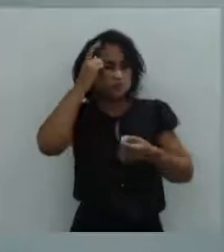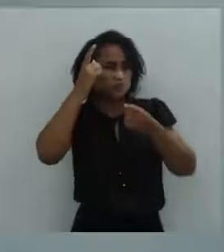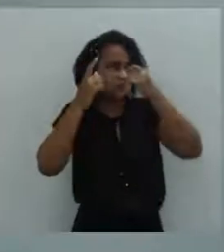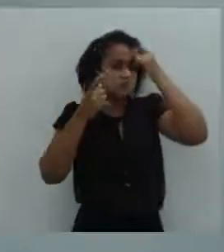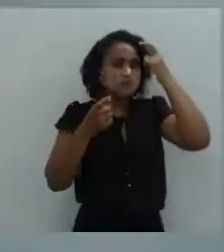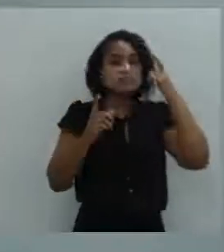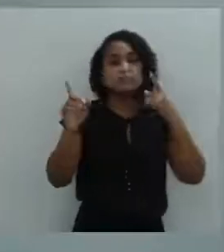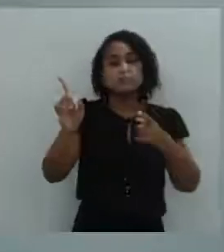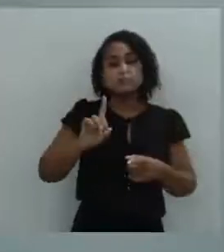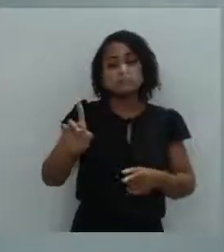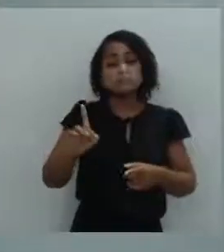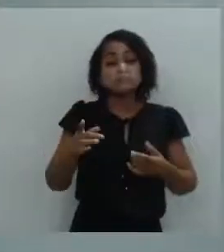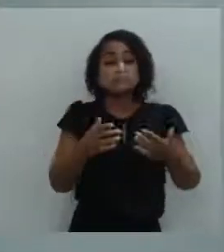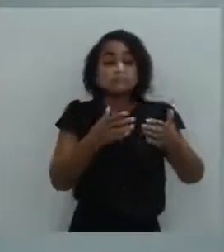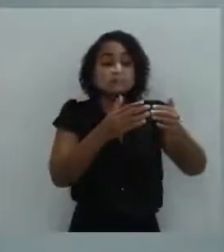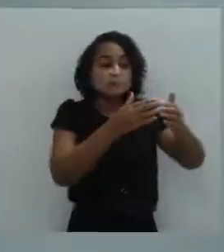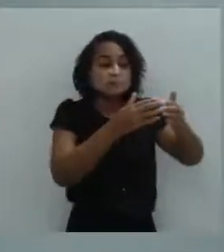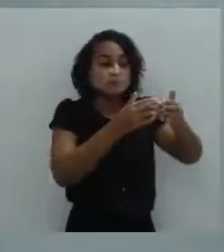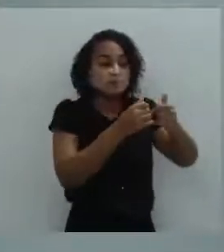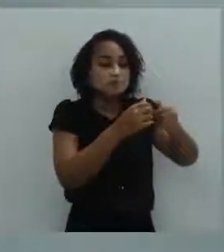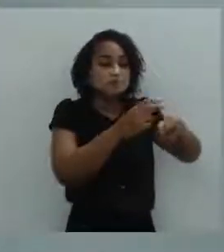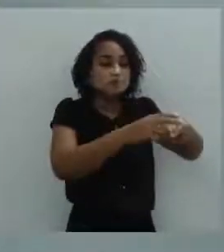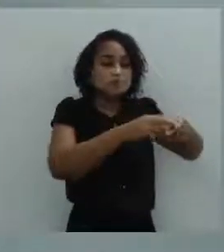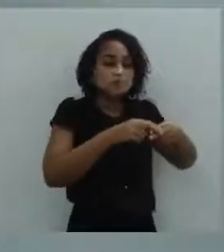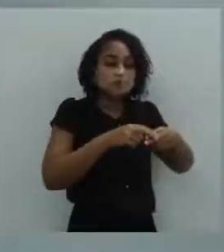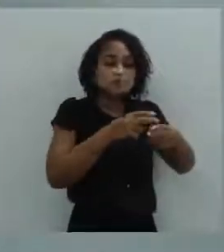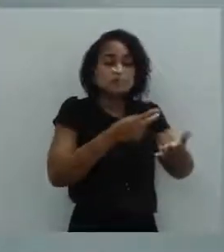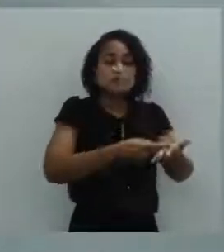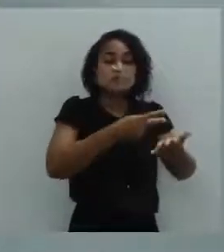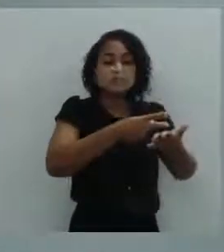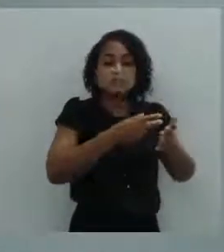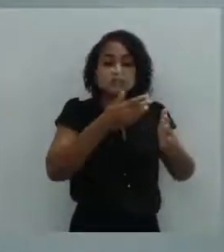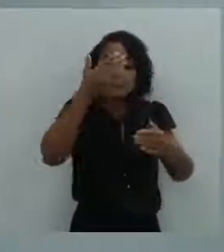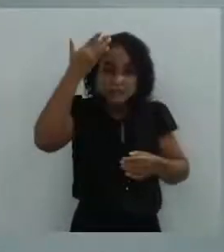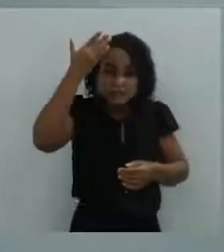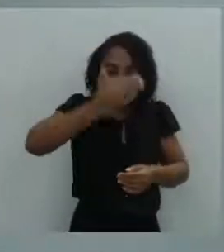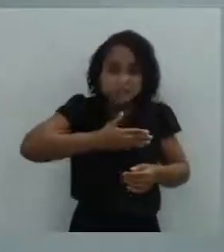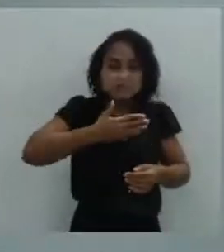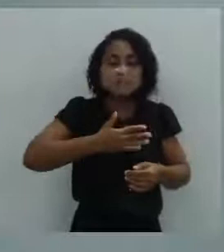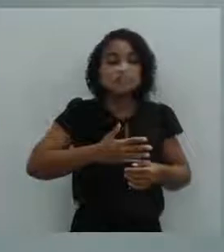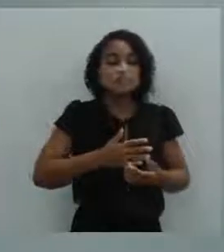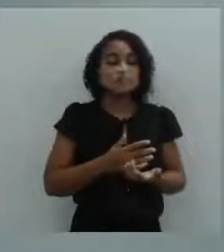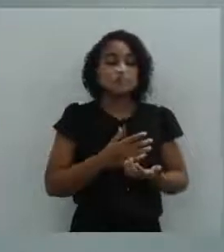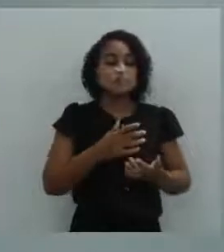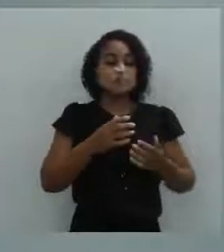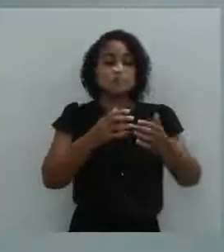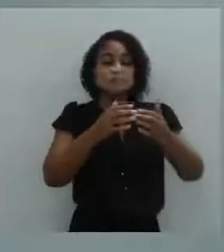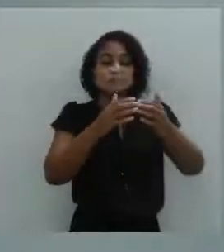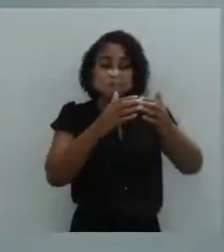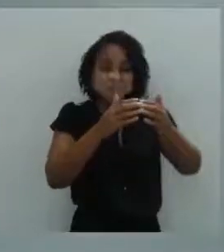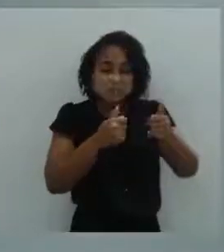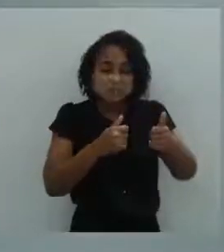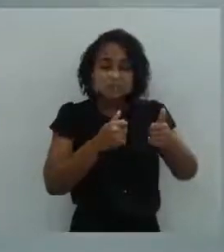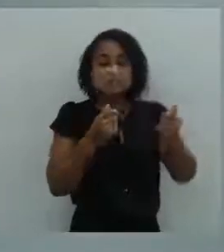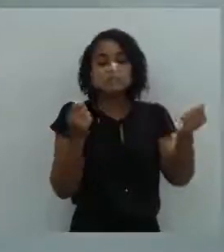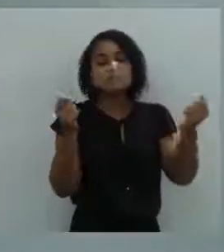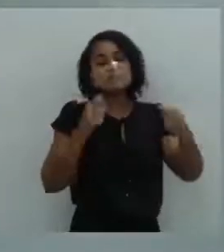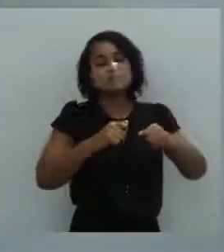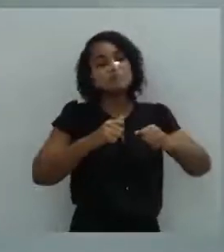minha cabeça. Solicitei, justifiquei em fatos e agora eu vou provar que essa minha reivindicação